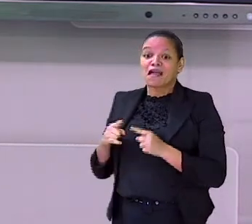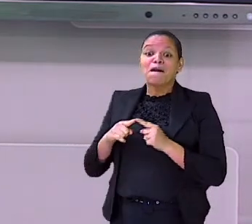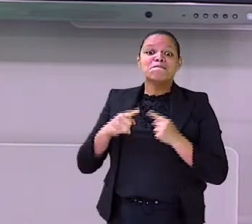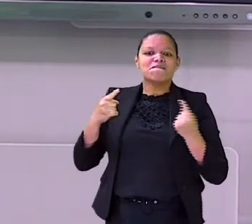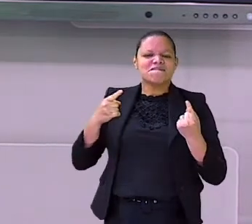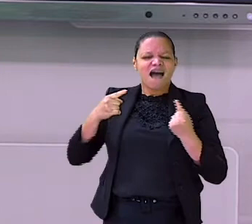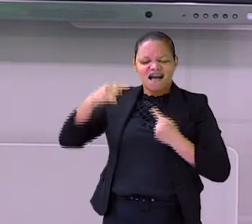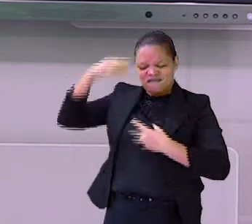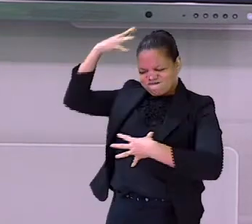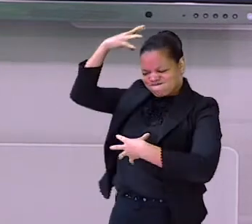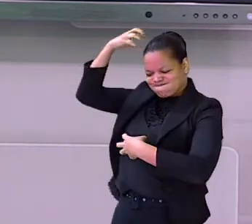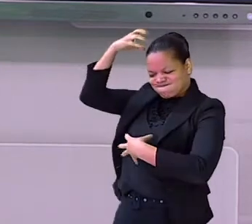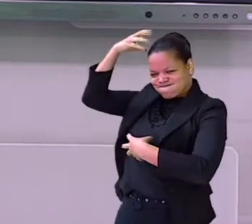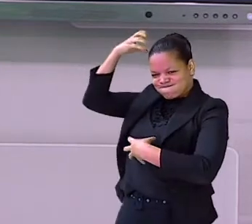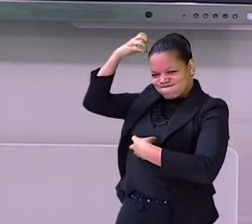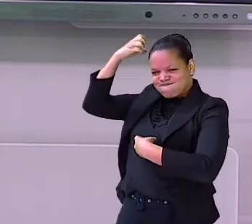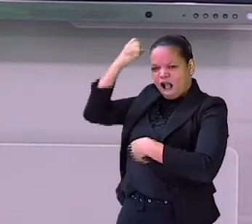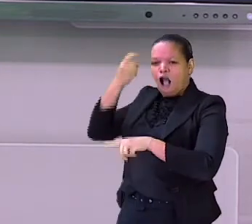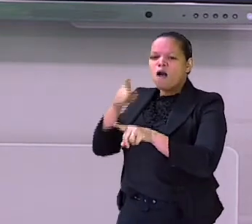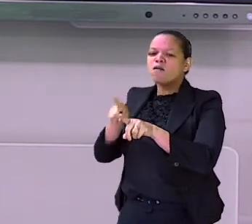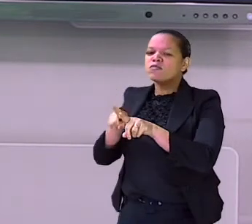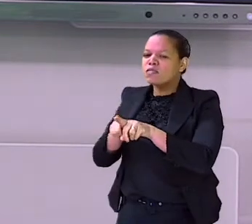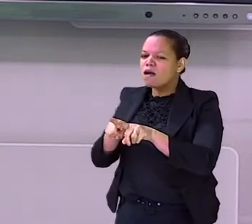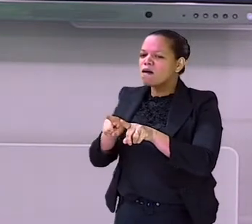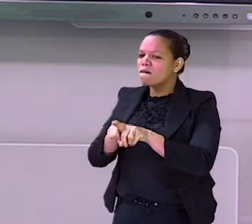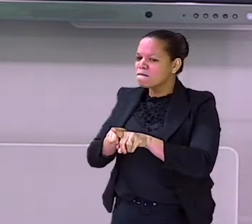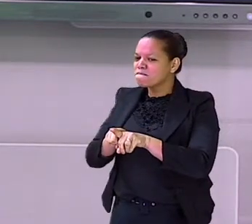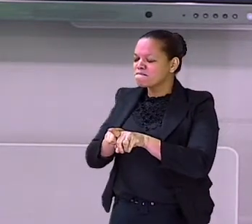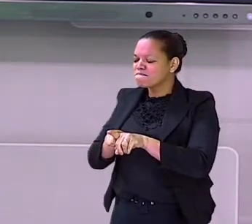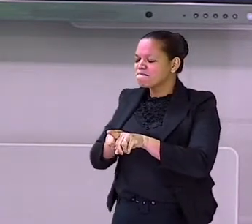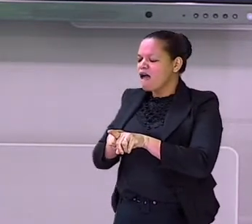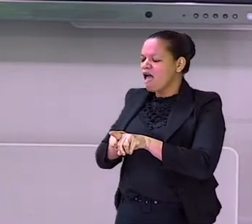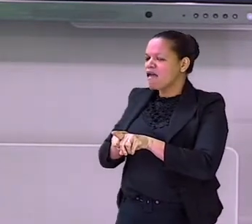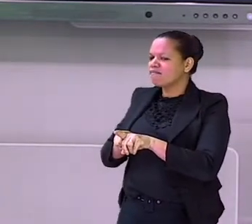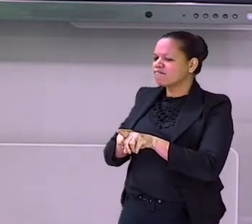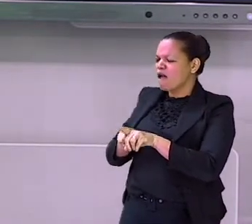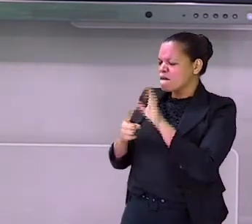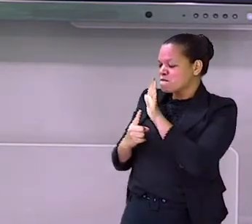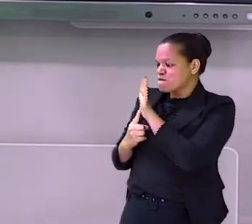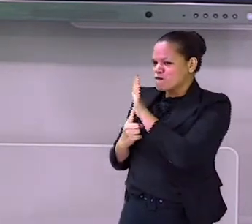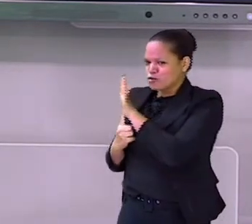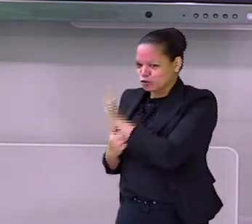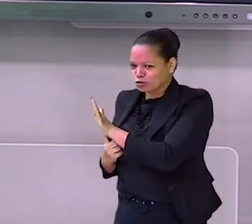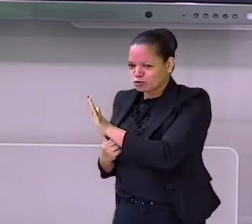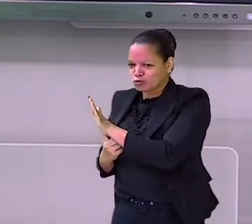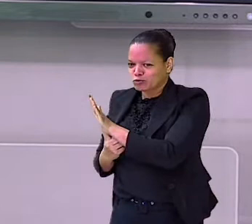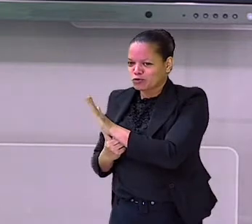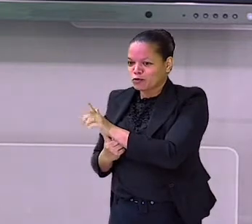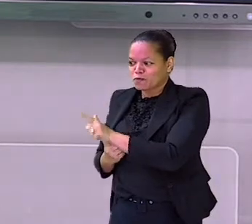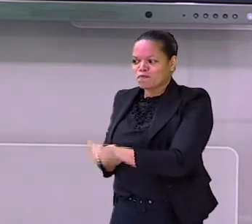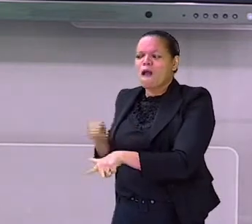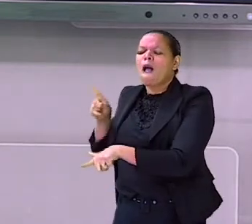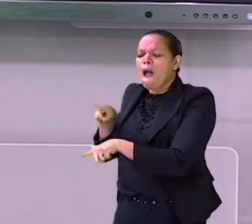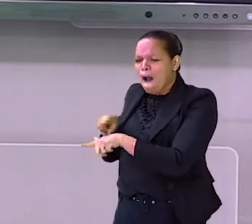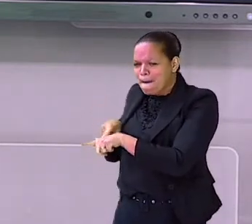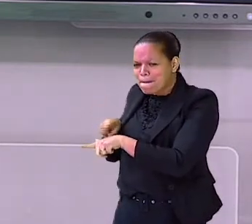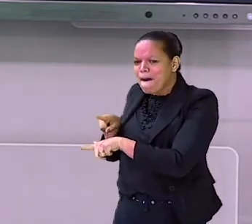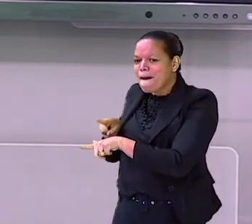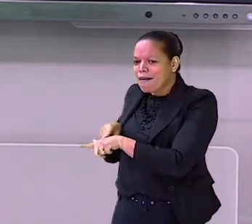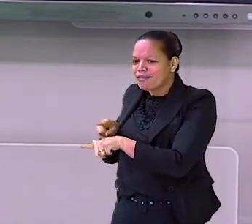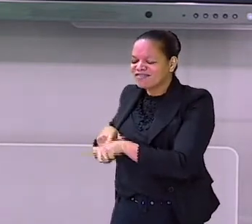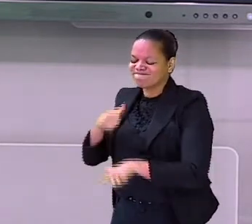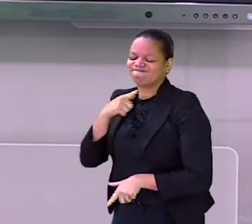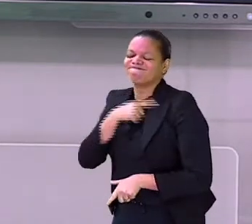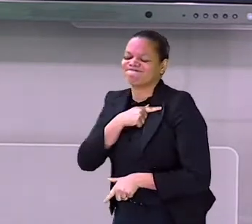no lugar dele. Bom, nós já falamos sobre o texto, sobre a fábula. Que tal agora